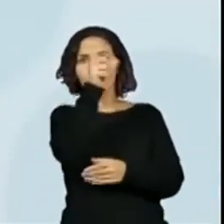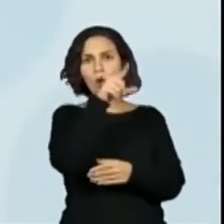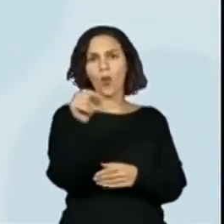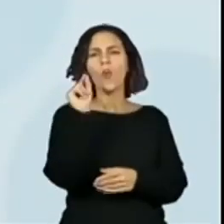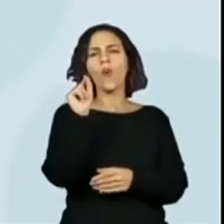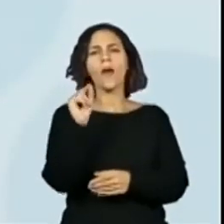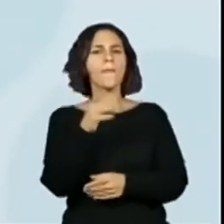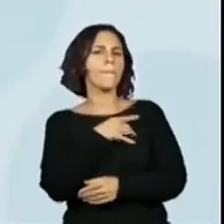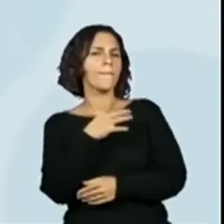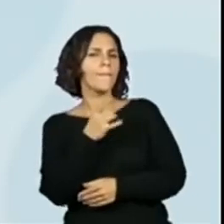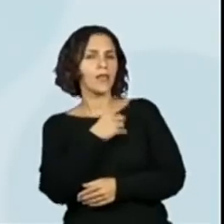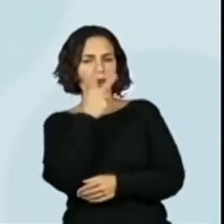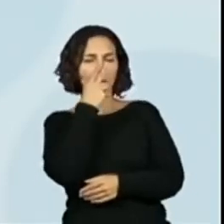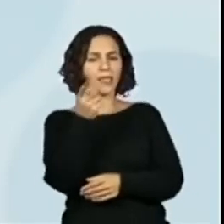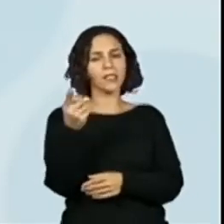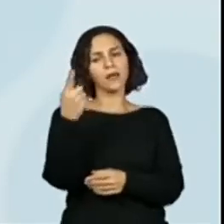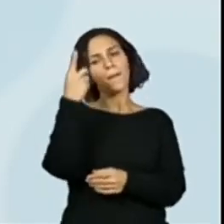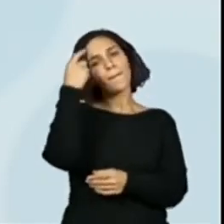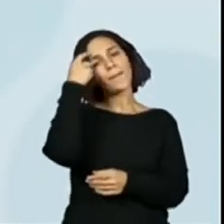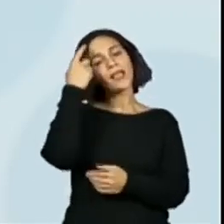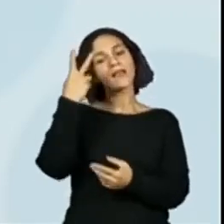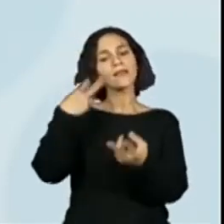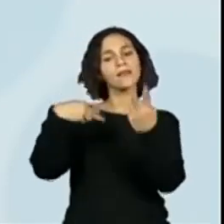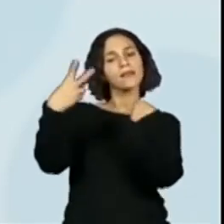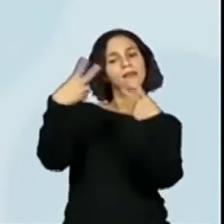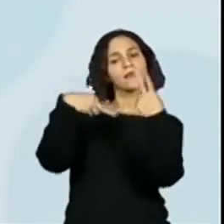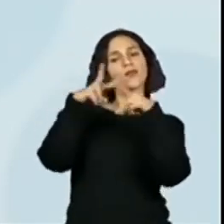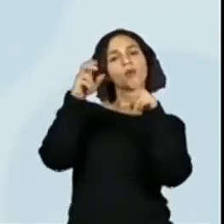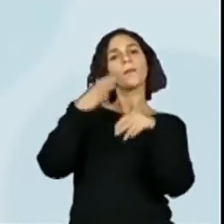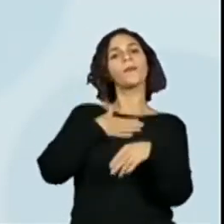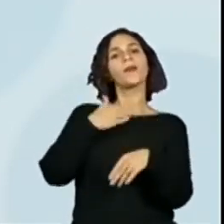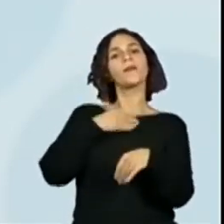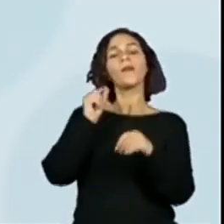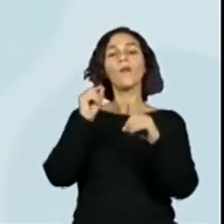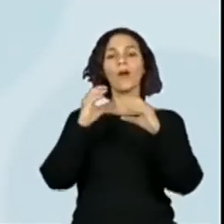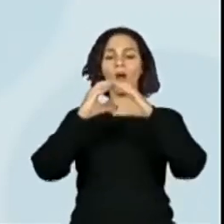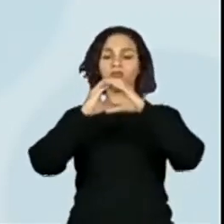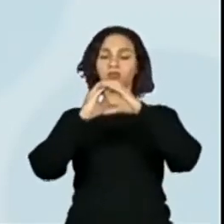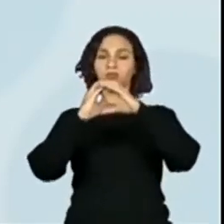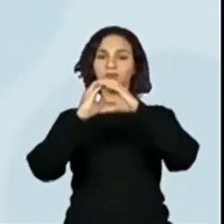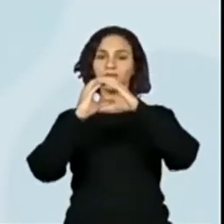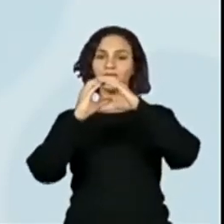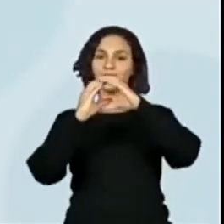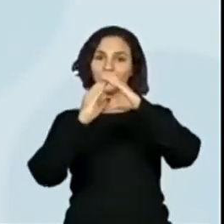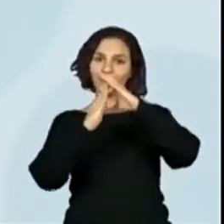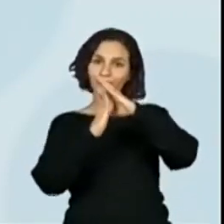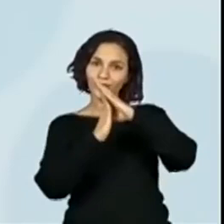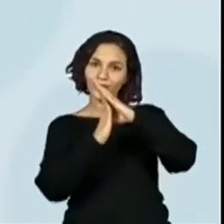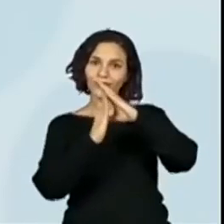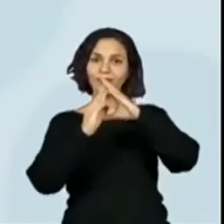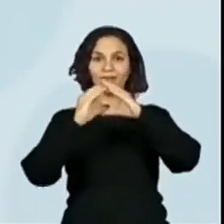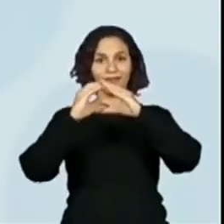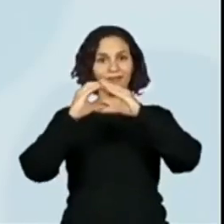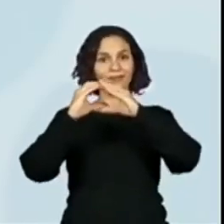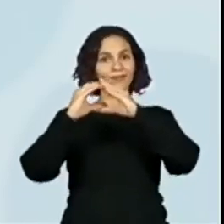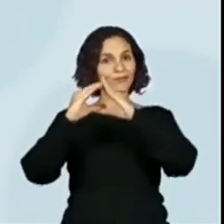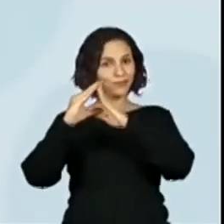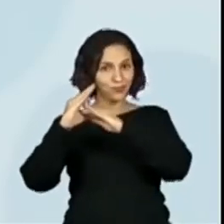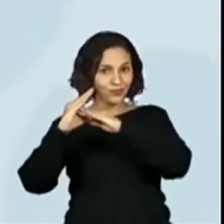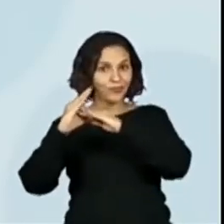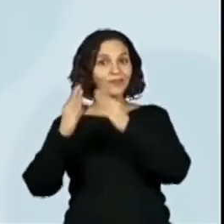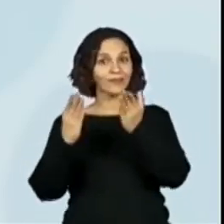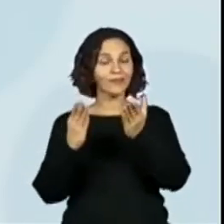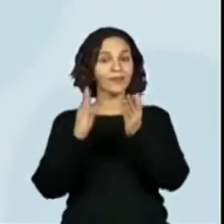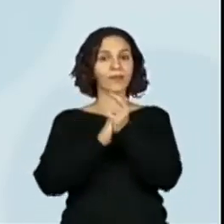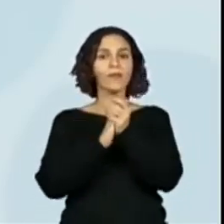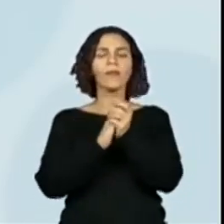esteja sendo mal interpretada nessas mudanças de fase. Flamejantes, vivacidade, vistoso,